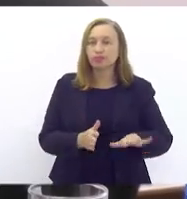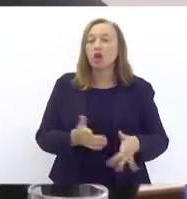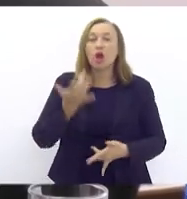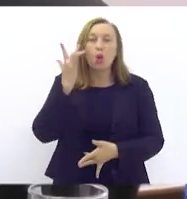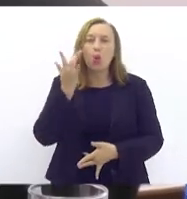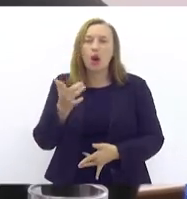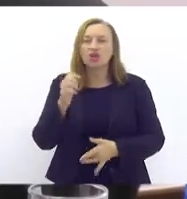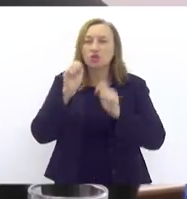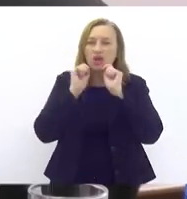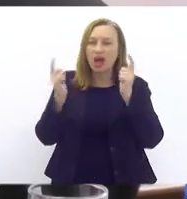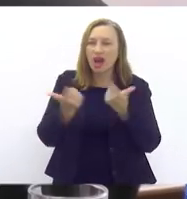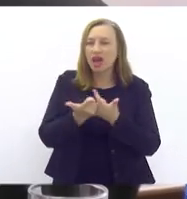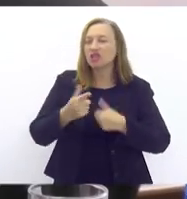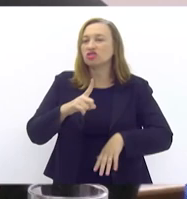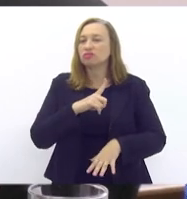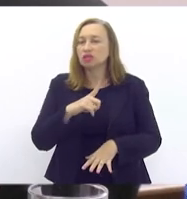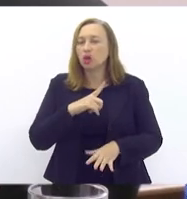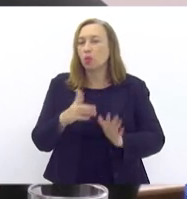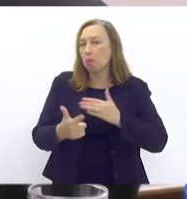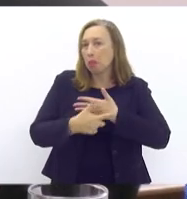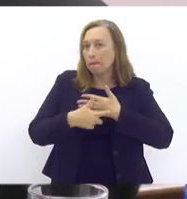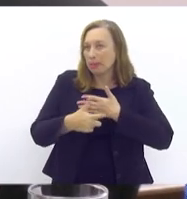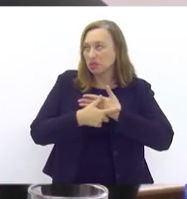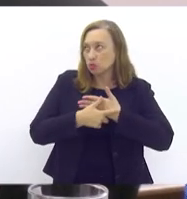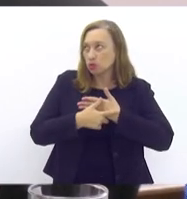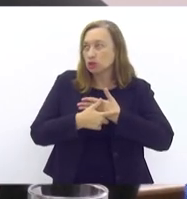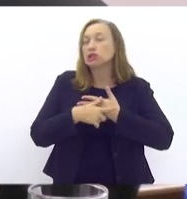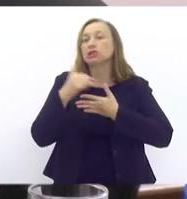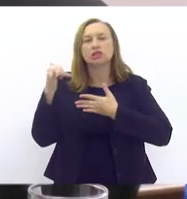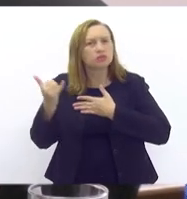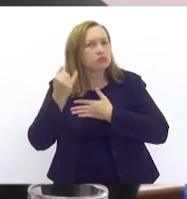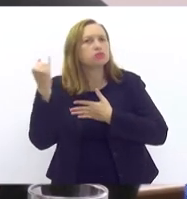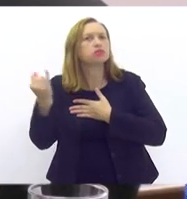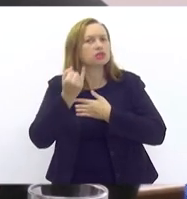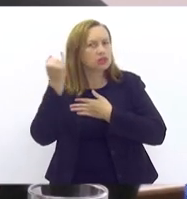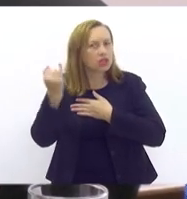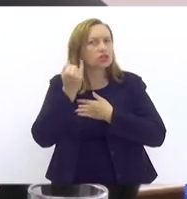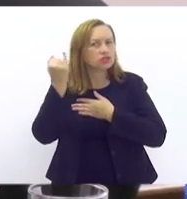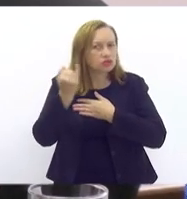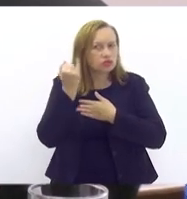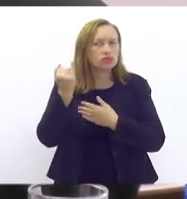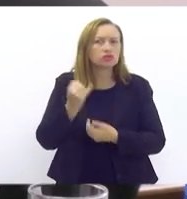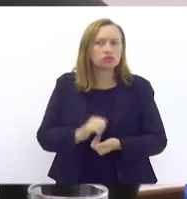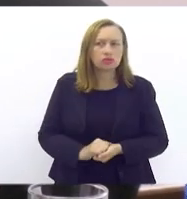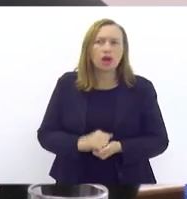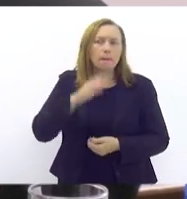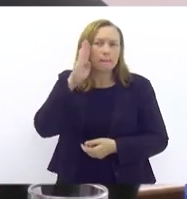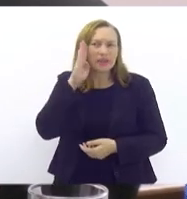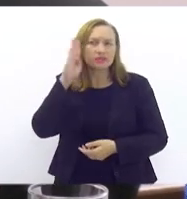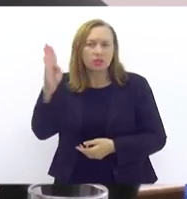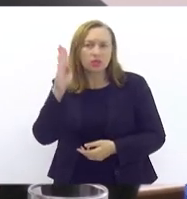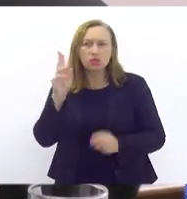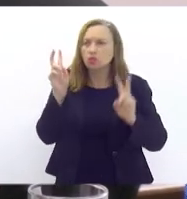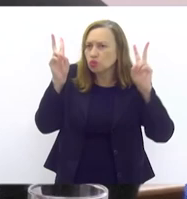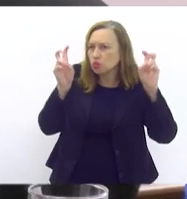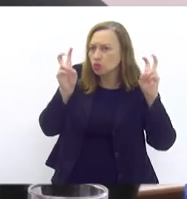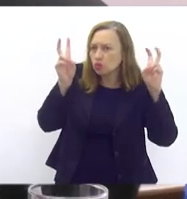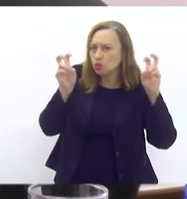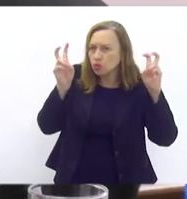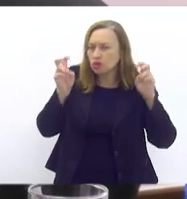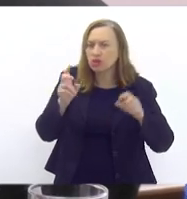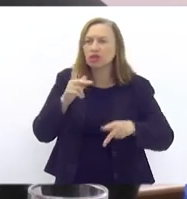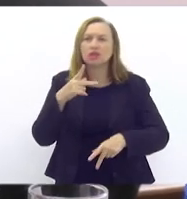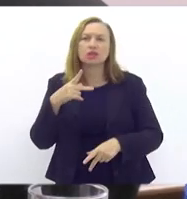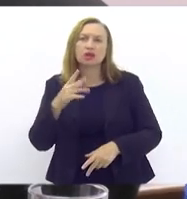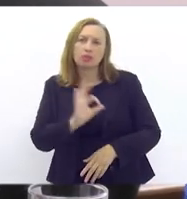acho que a alerge tem um papel muito importante né Eh principalmente na questão das